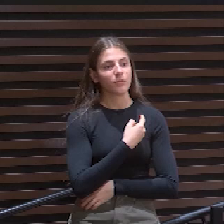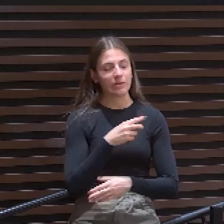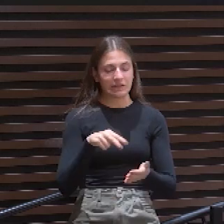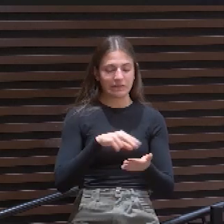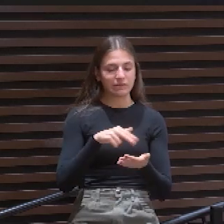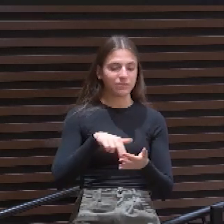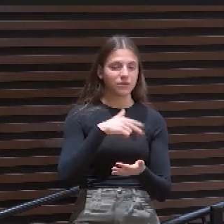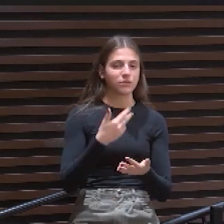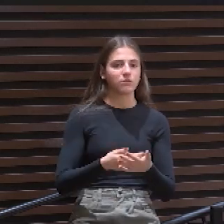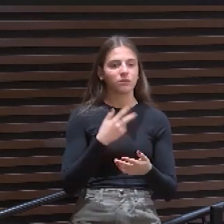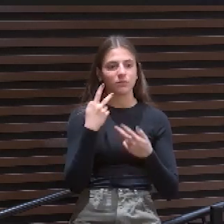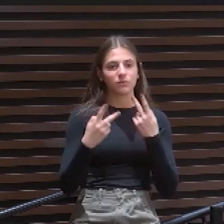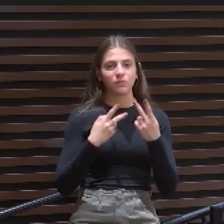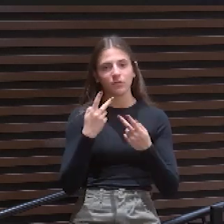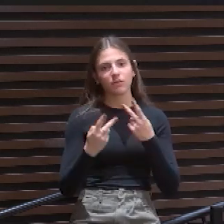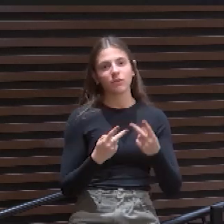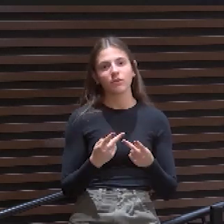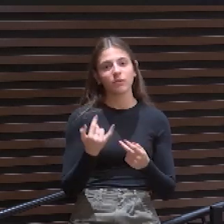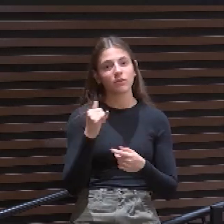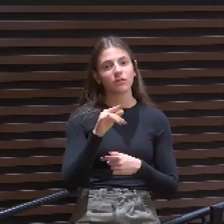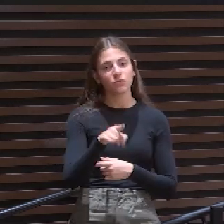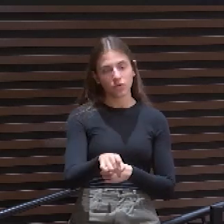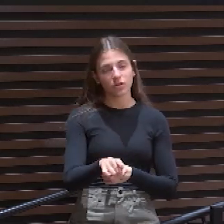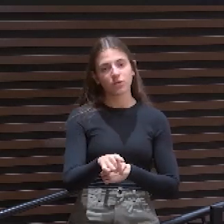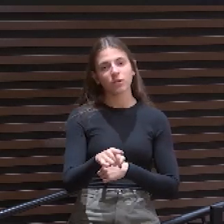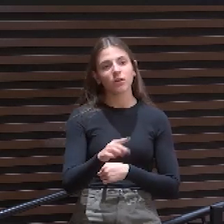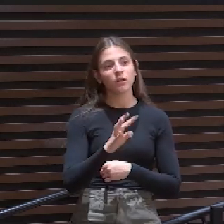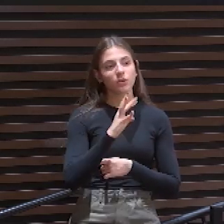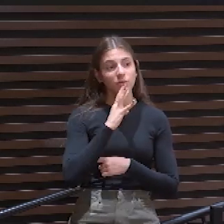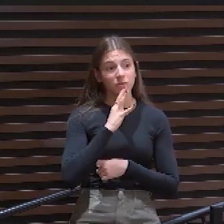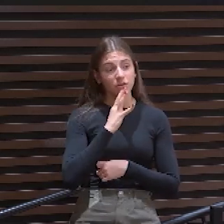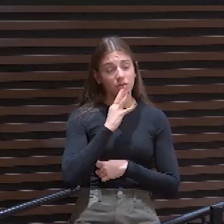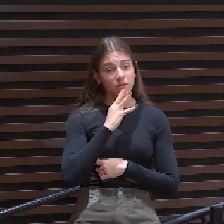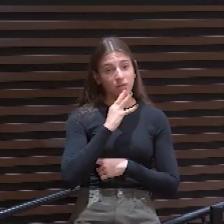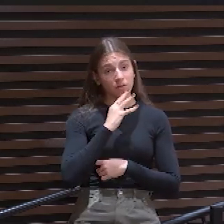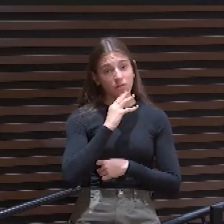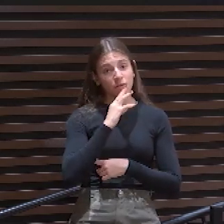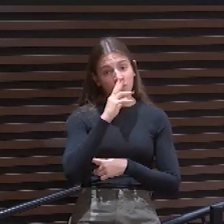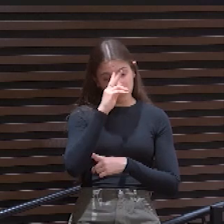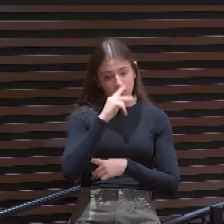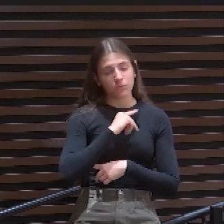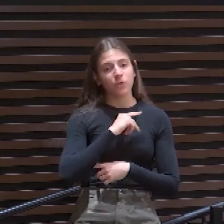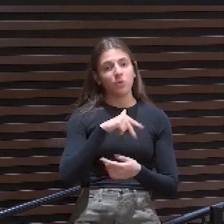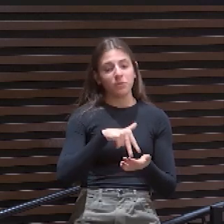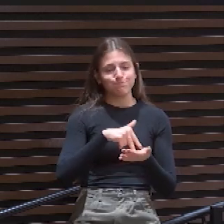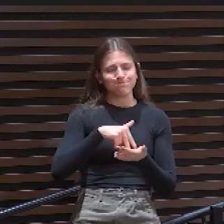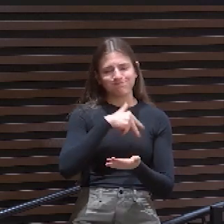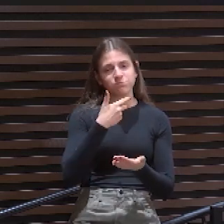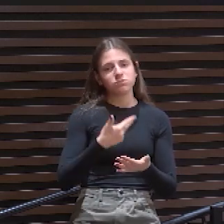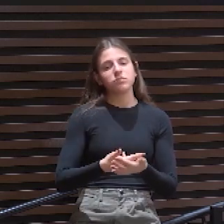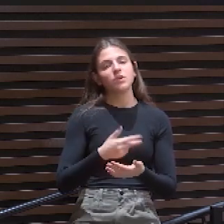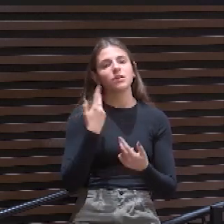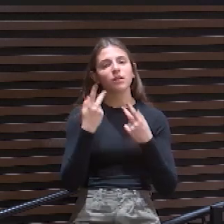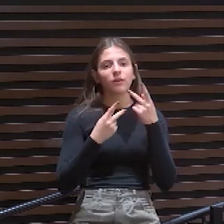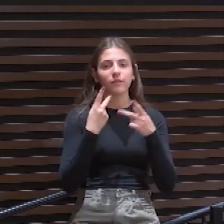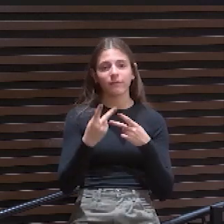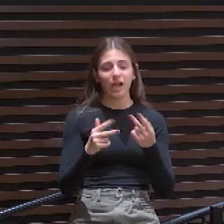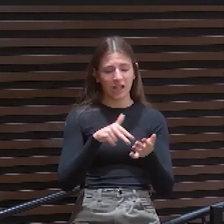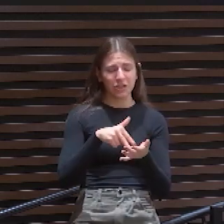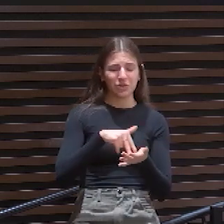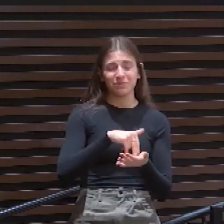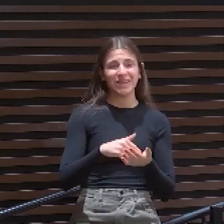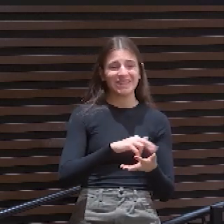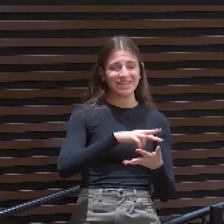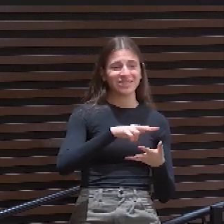fala. E se você está reconhecendo que também tropeça na fala, e mais do que isto, tropeça em